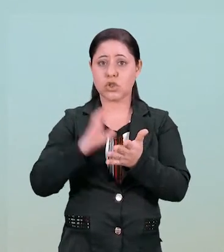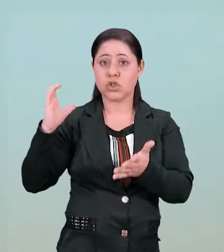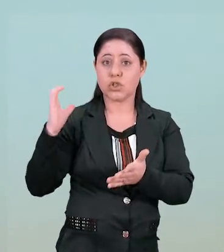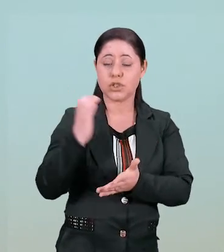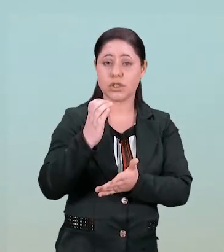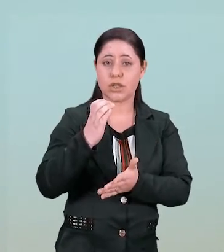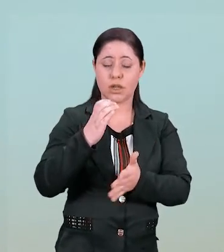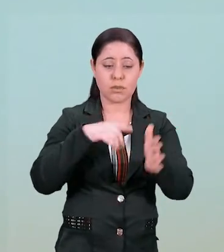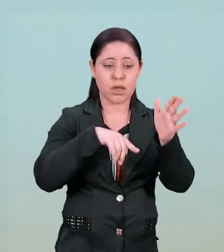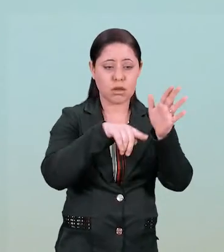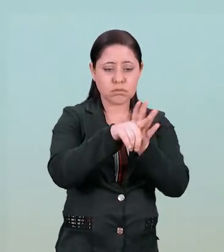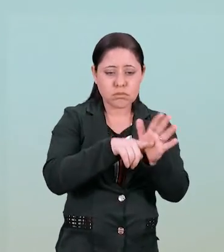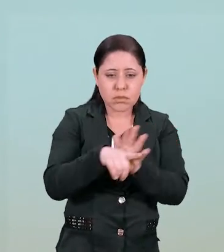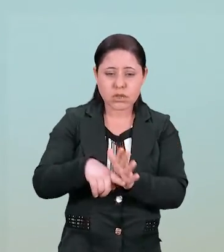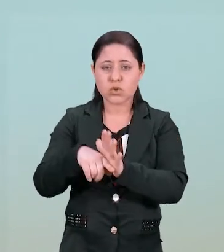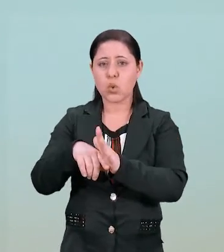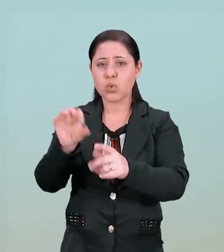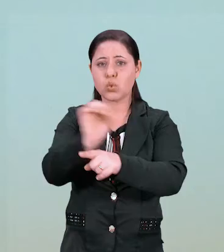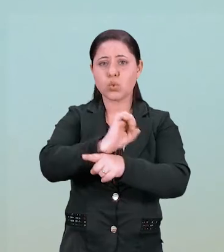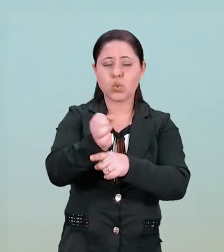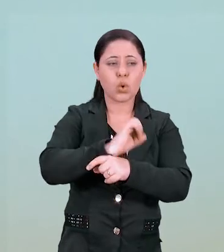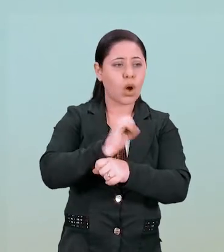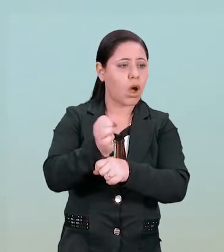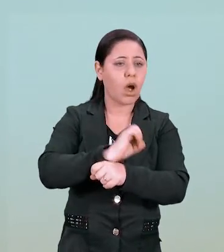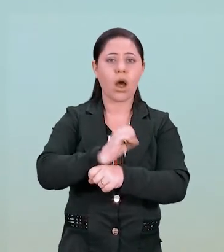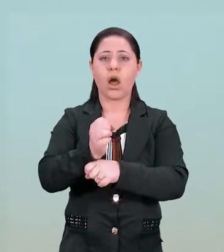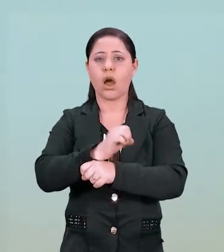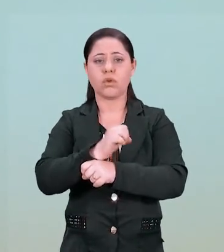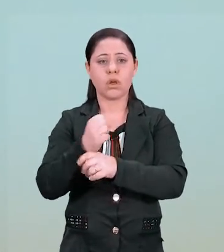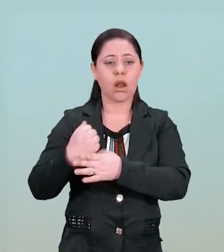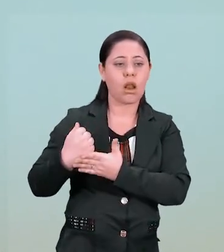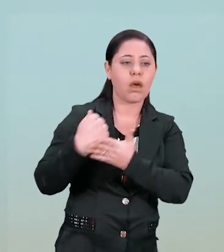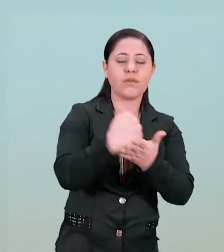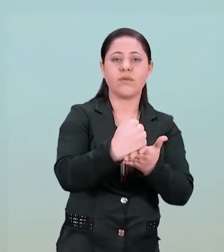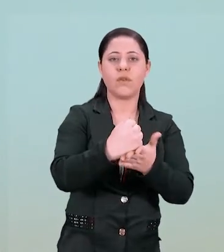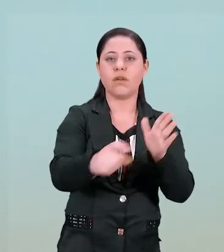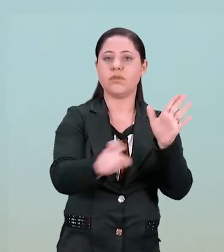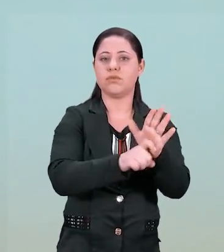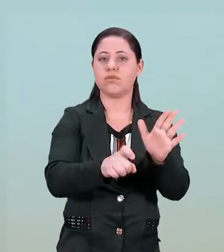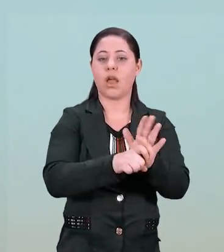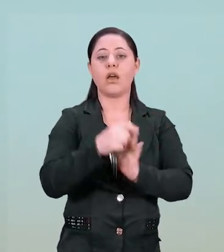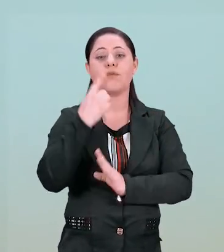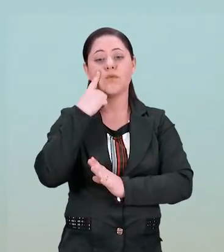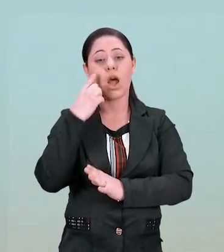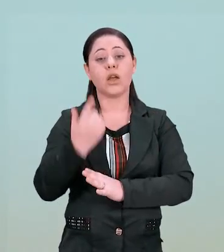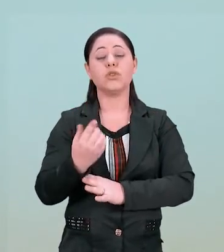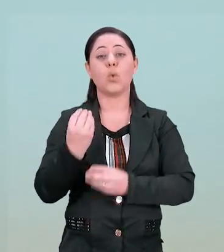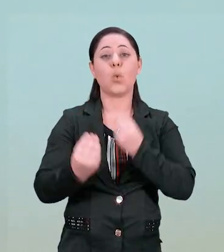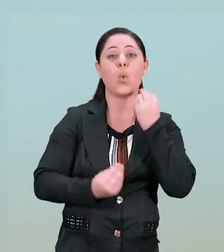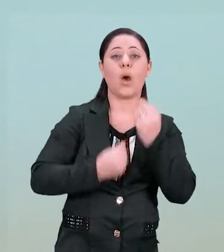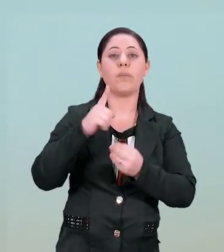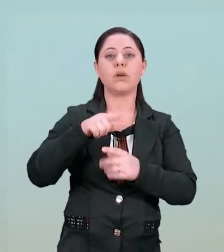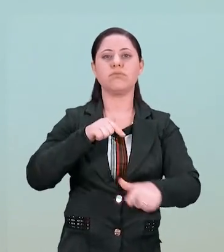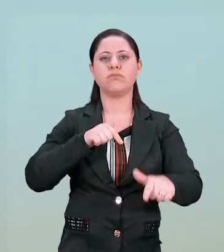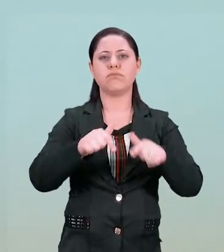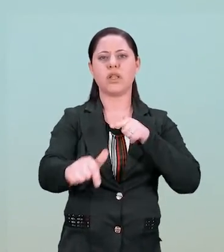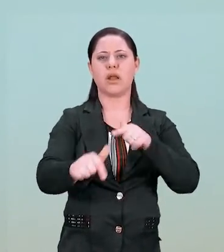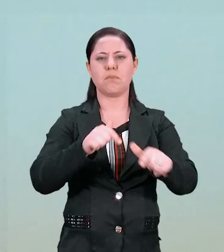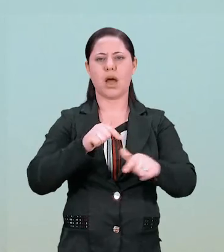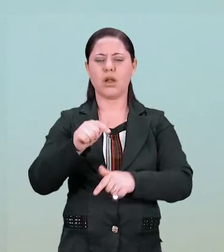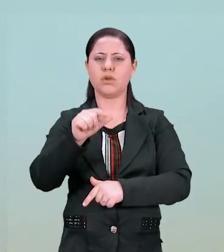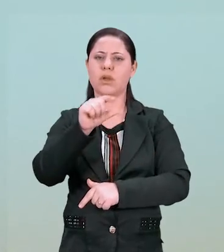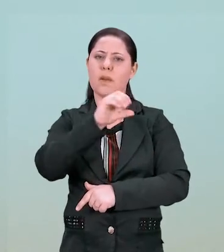que transportavam essa droga. Portanto, veja você que volume de trabalho que a Polícia Civil